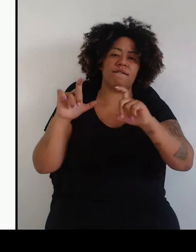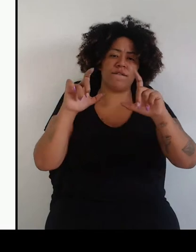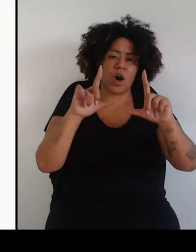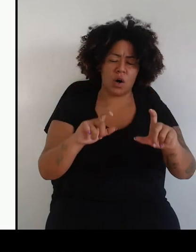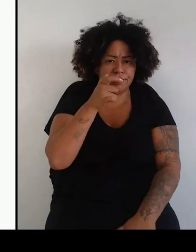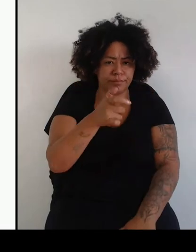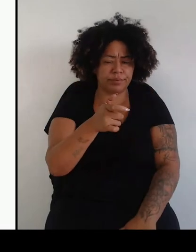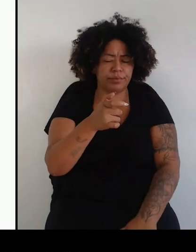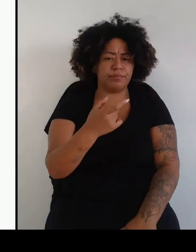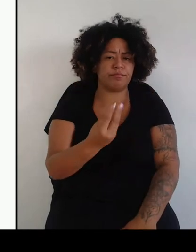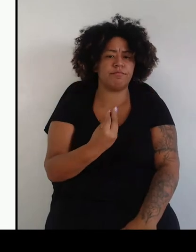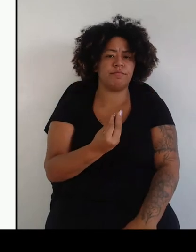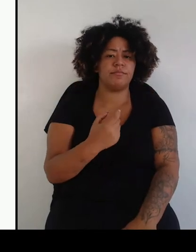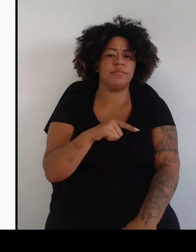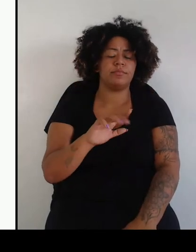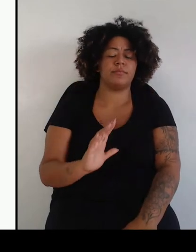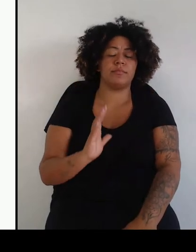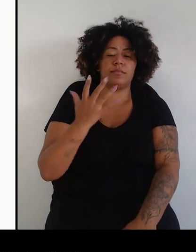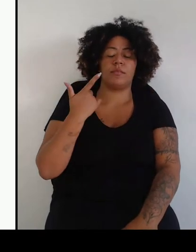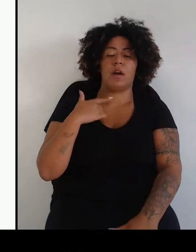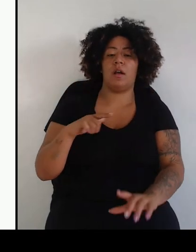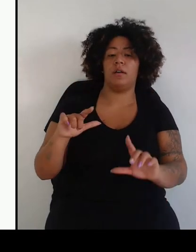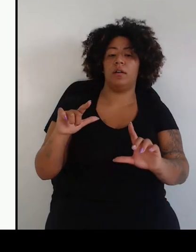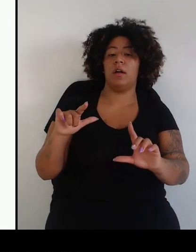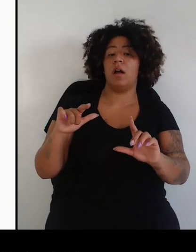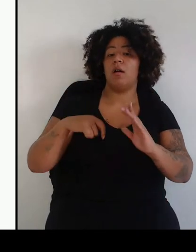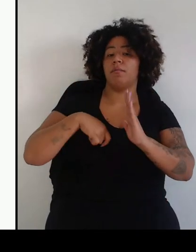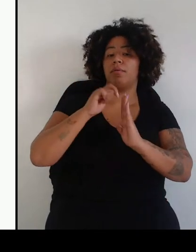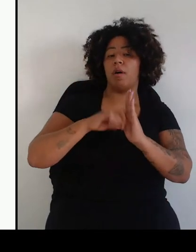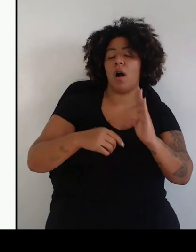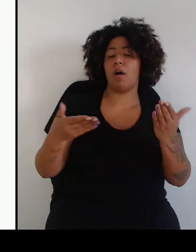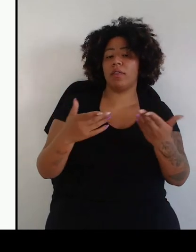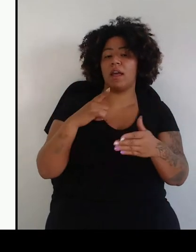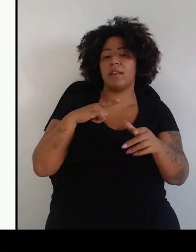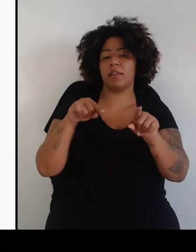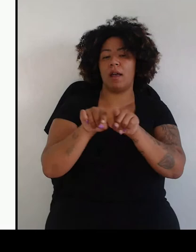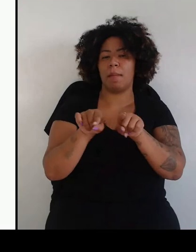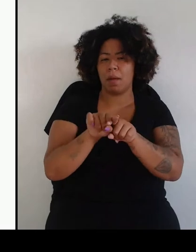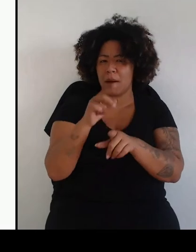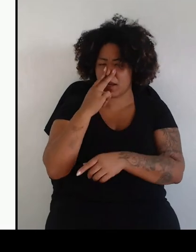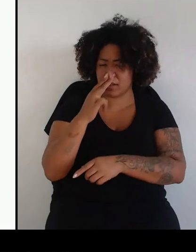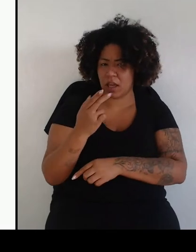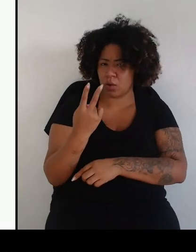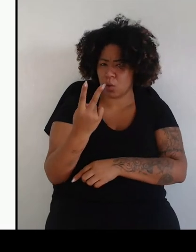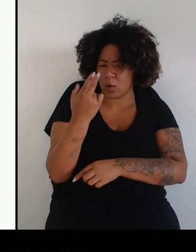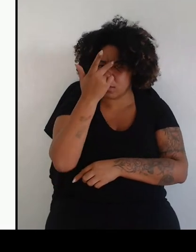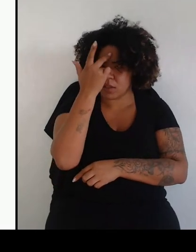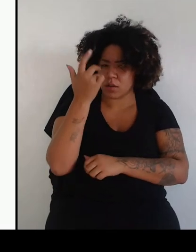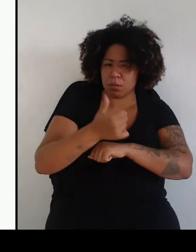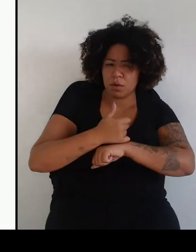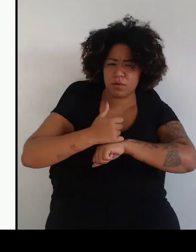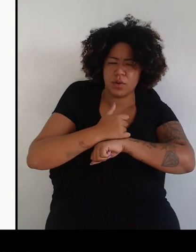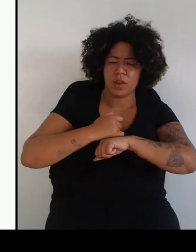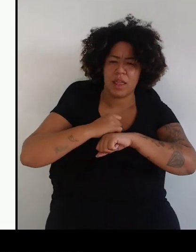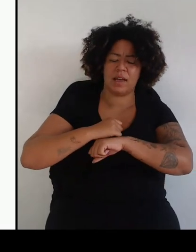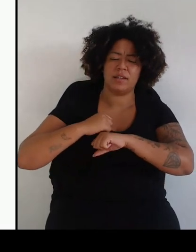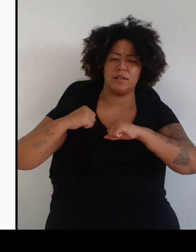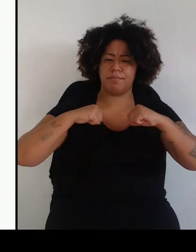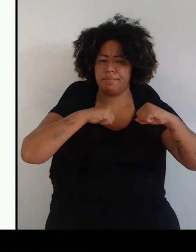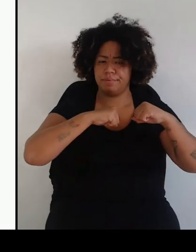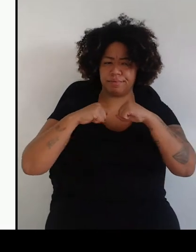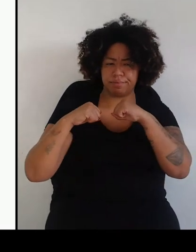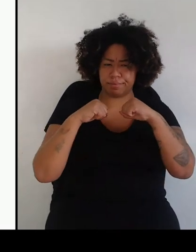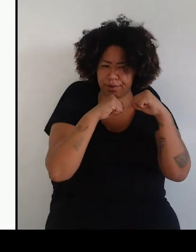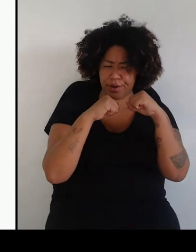aqui nós vemos uma influência direta dois lutadores com base nas fotografias de Minecraft